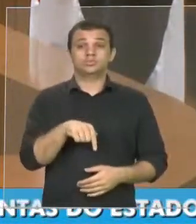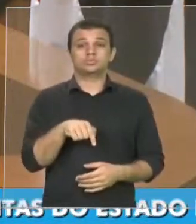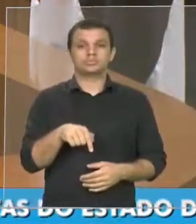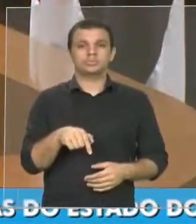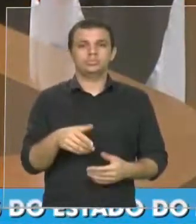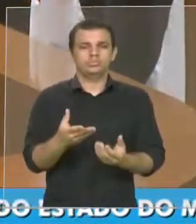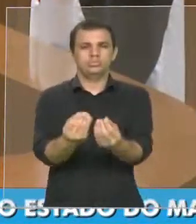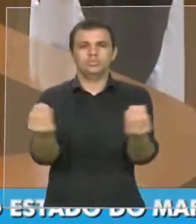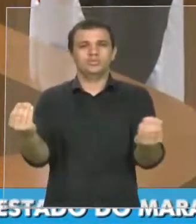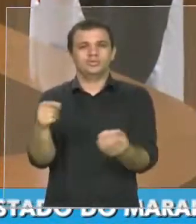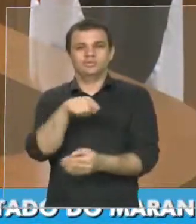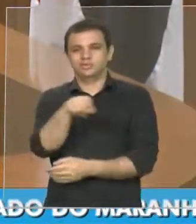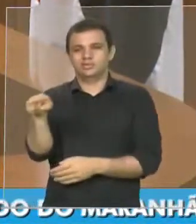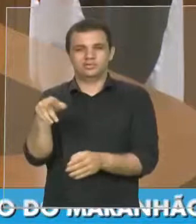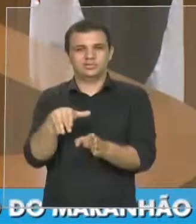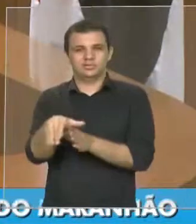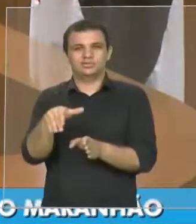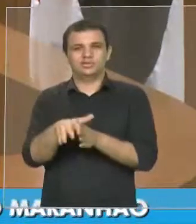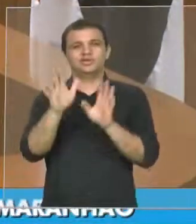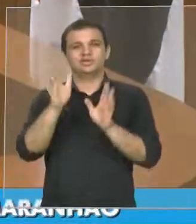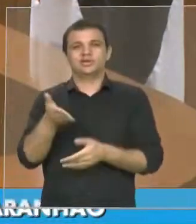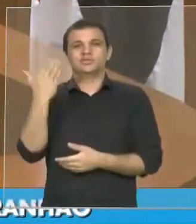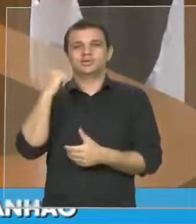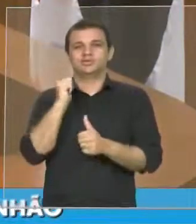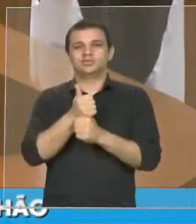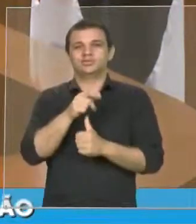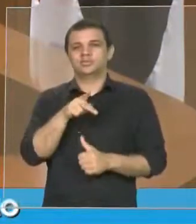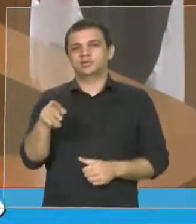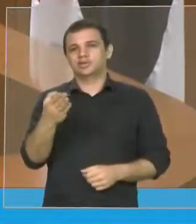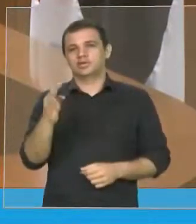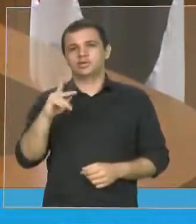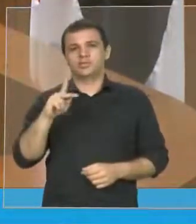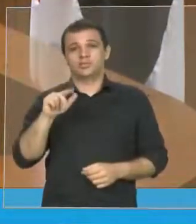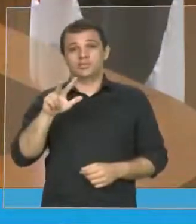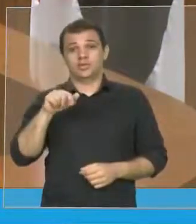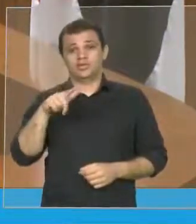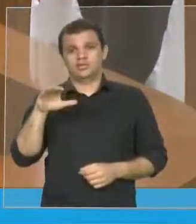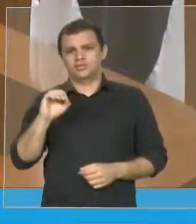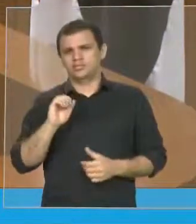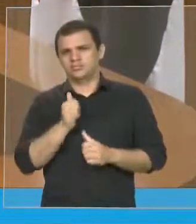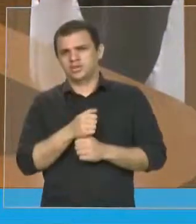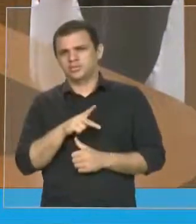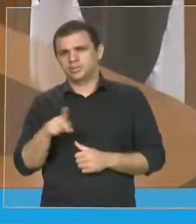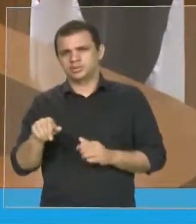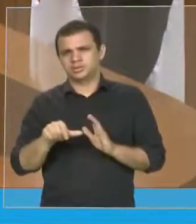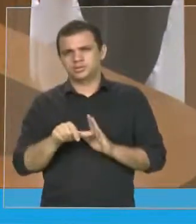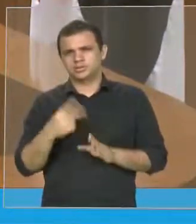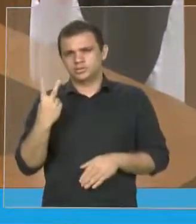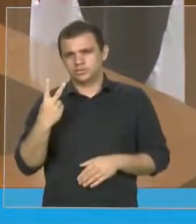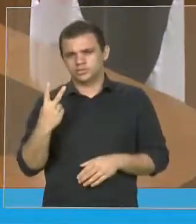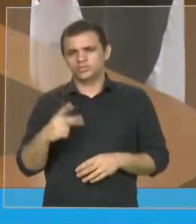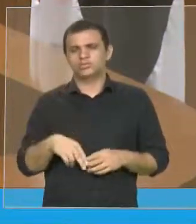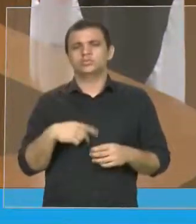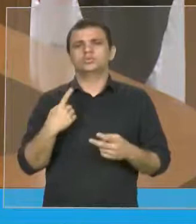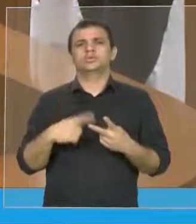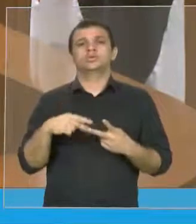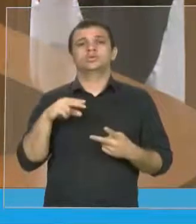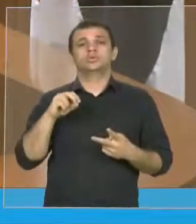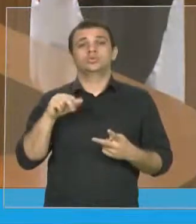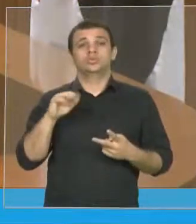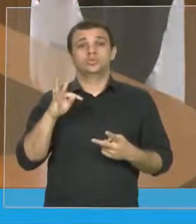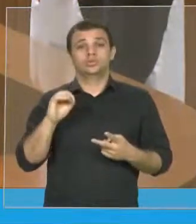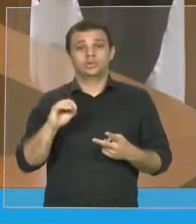tribunal. O conselheiro Pavão foi presidente 3 vezes, 2 vezes. O conselheiro Nonato foi